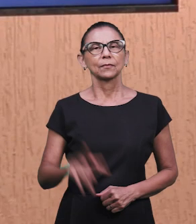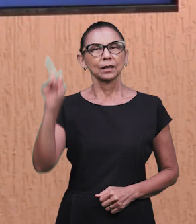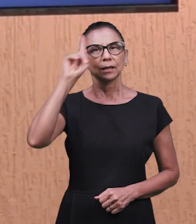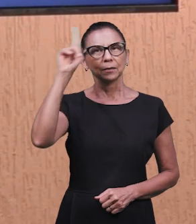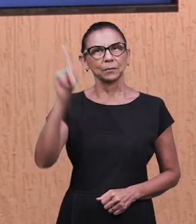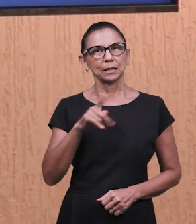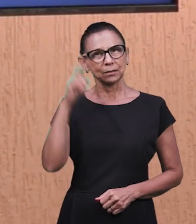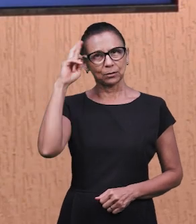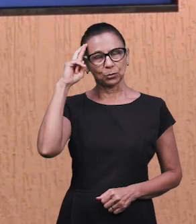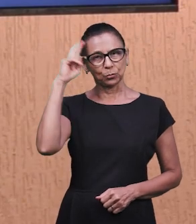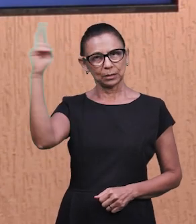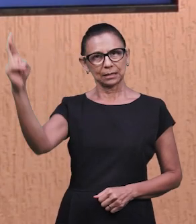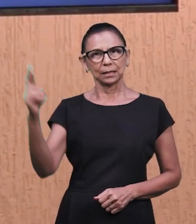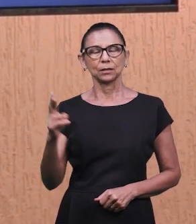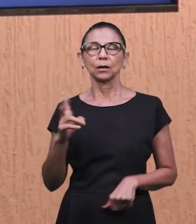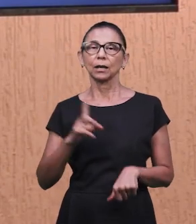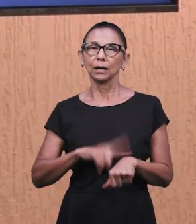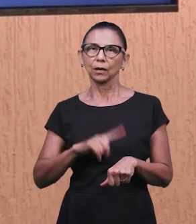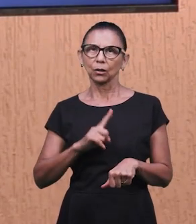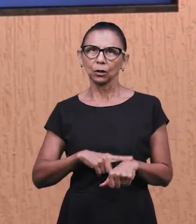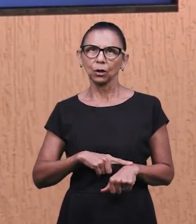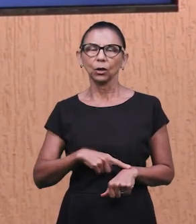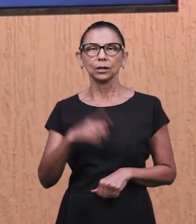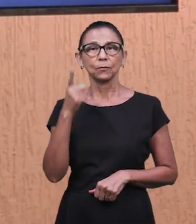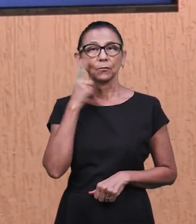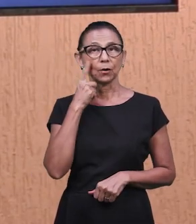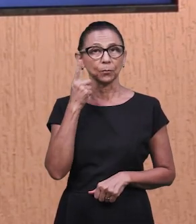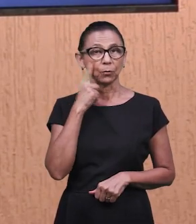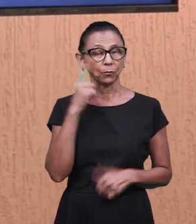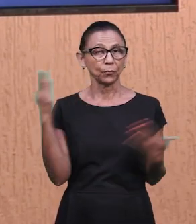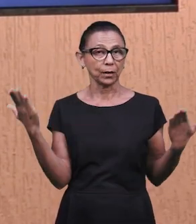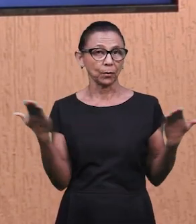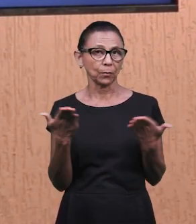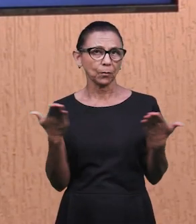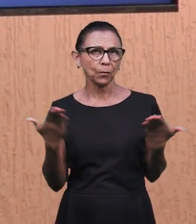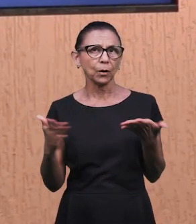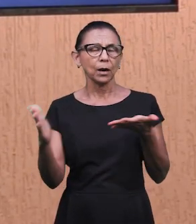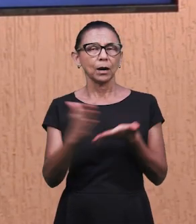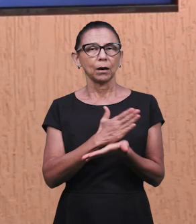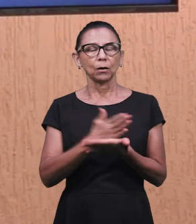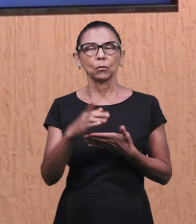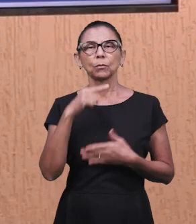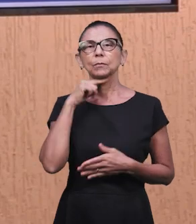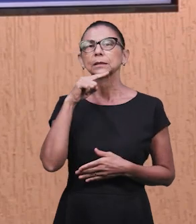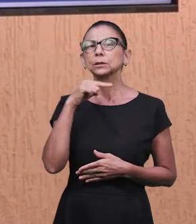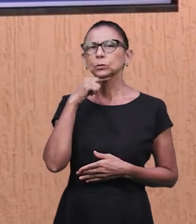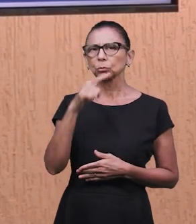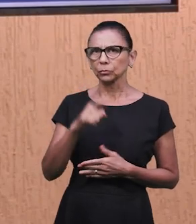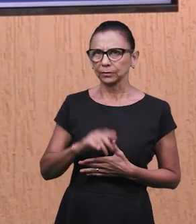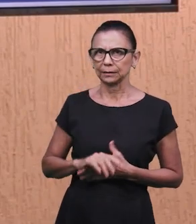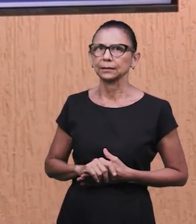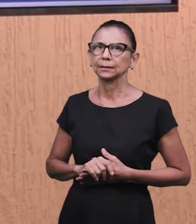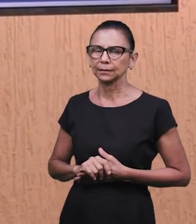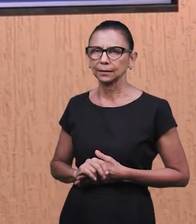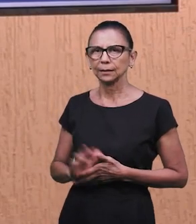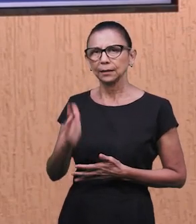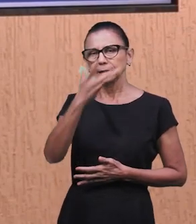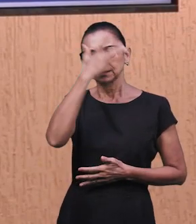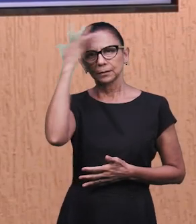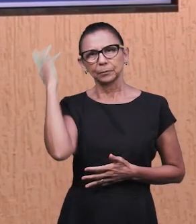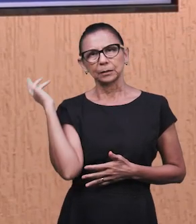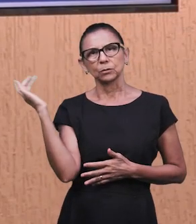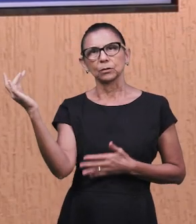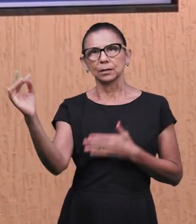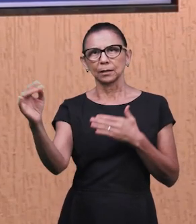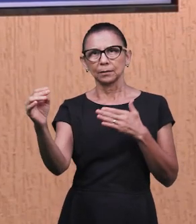A paz do Senhor. Vamos trabalhar aqui hoje com os irmãos algumas dúvidas frequentes que os irmãos têm